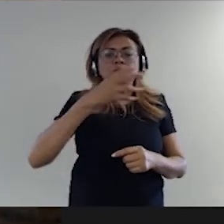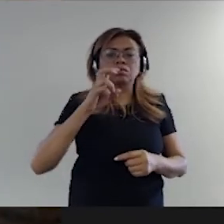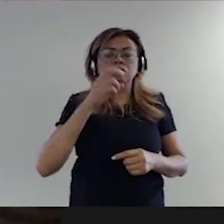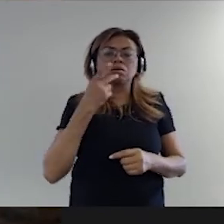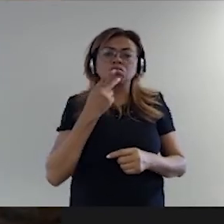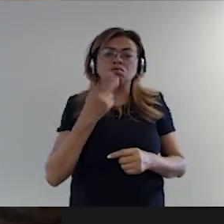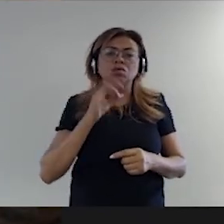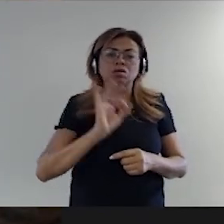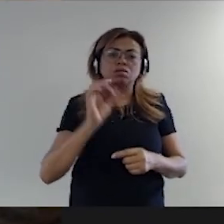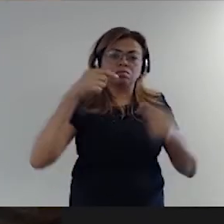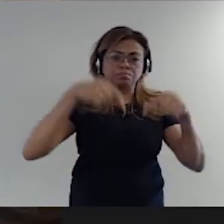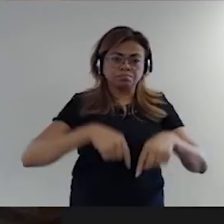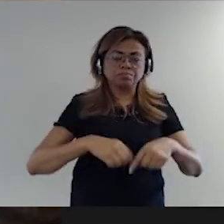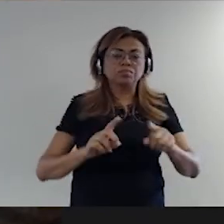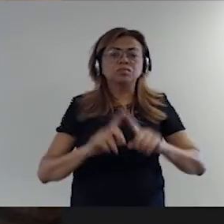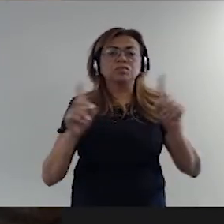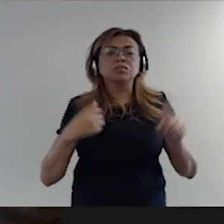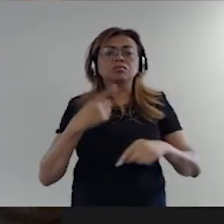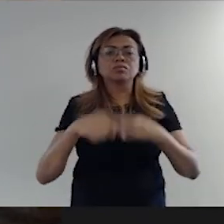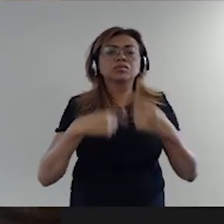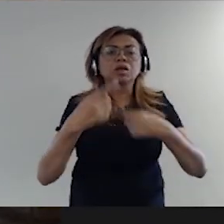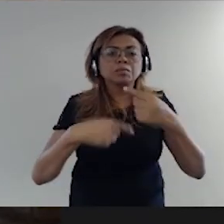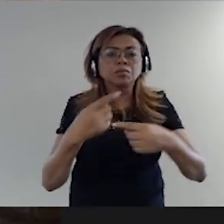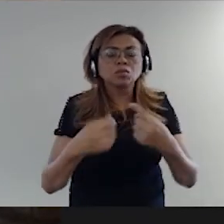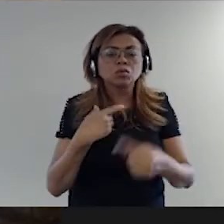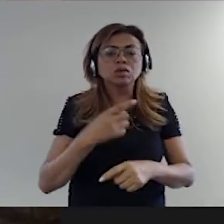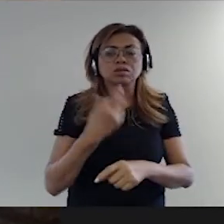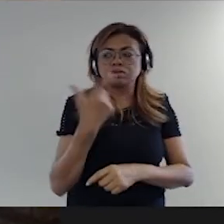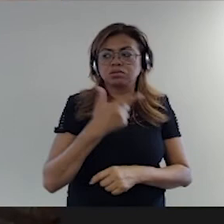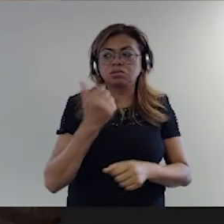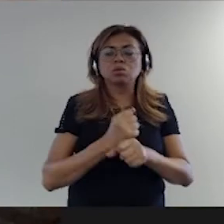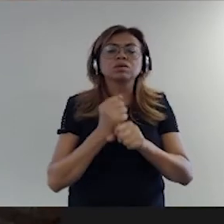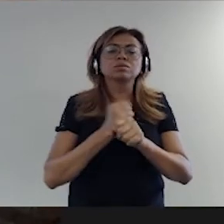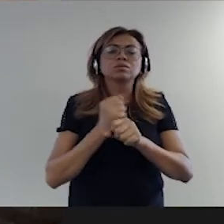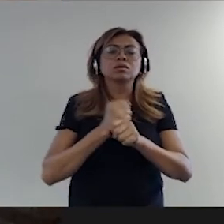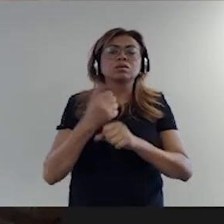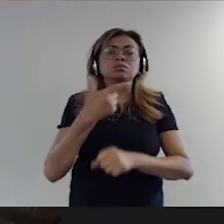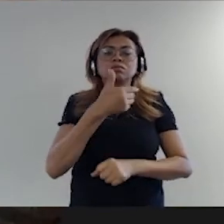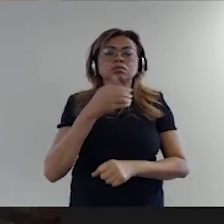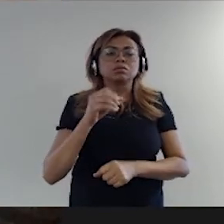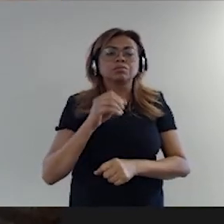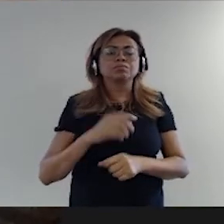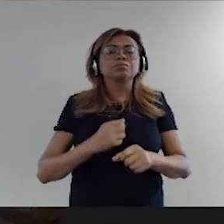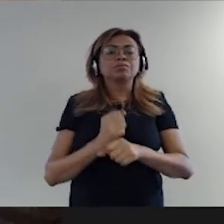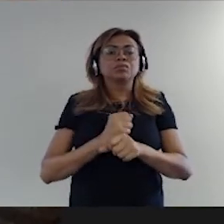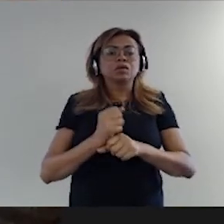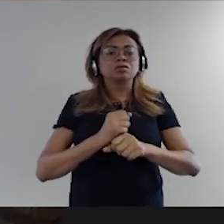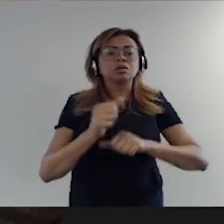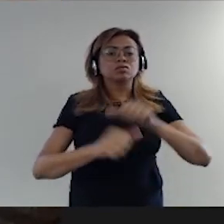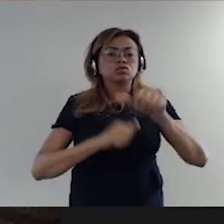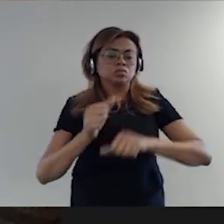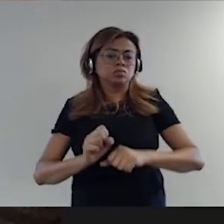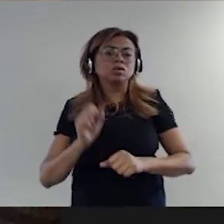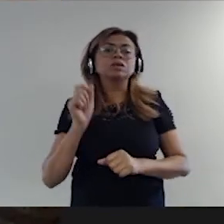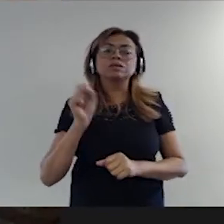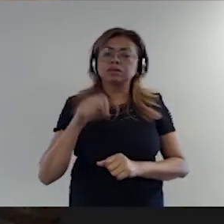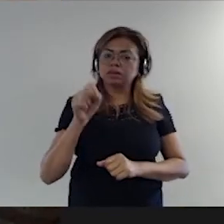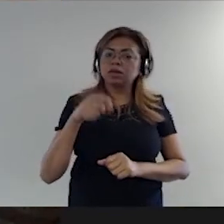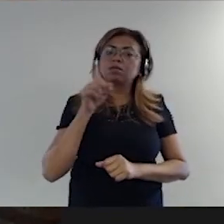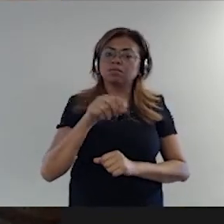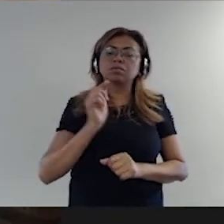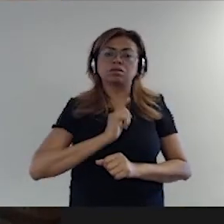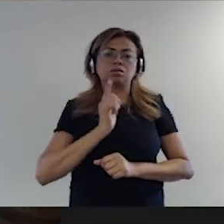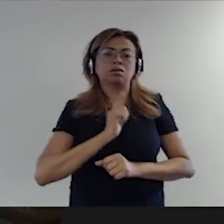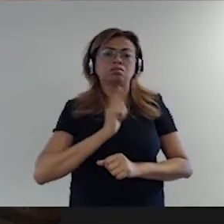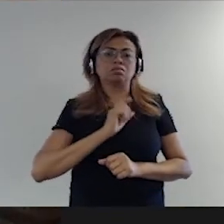aqui minhas dúvidas sobre ele, é que após esses 2 anos, aí, esses 10 anos de transição, aí sim você tem